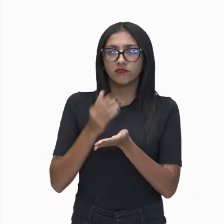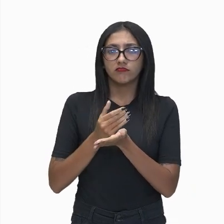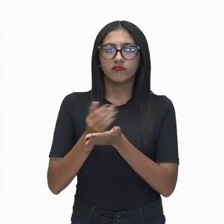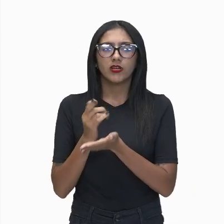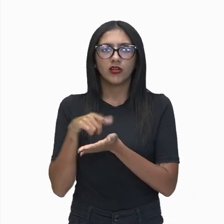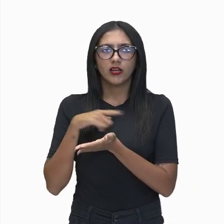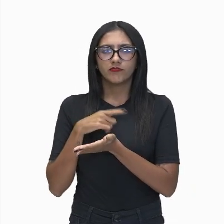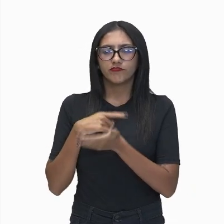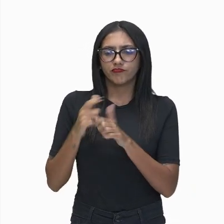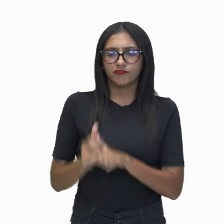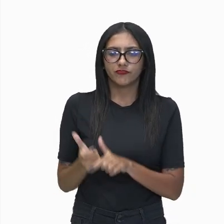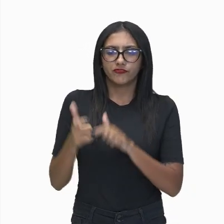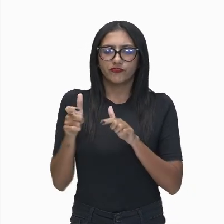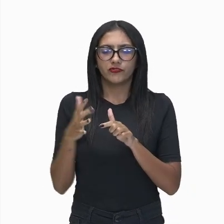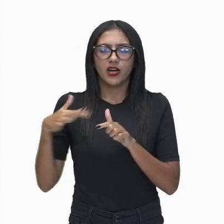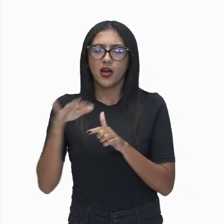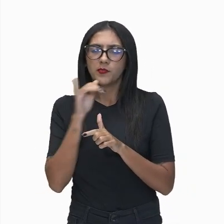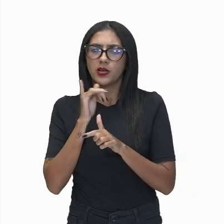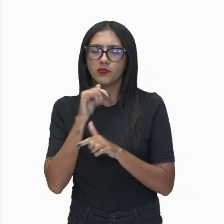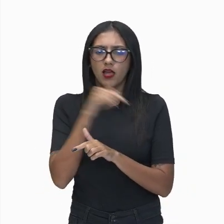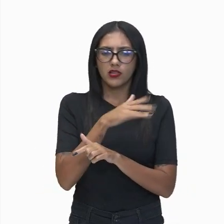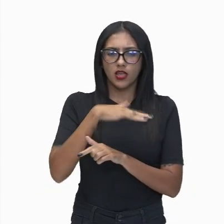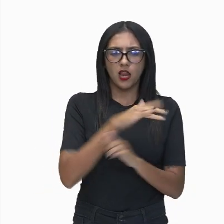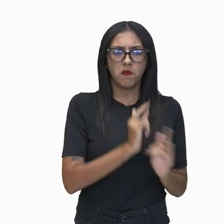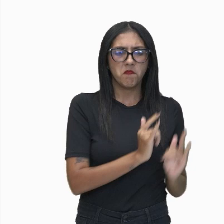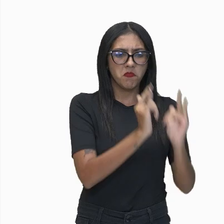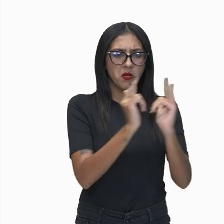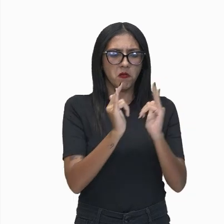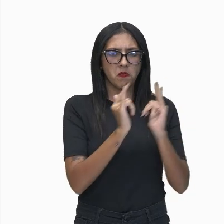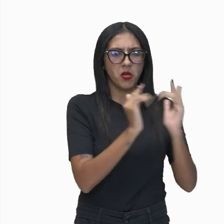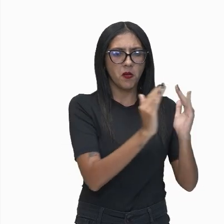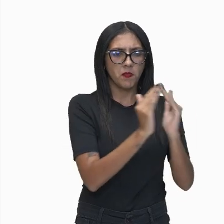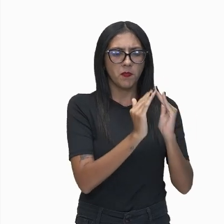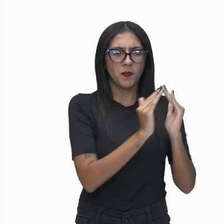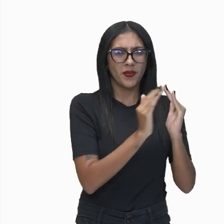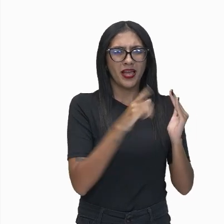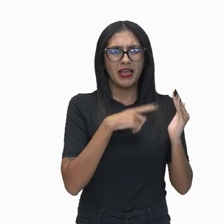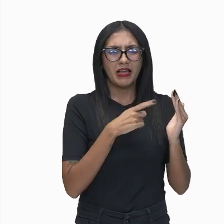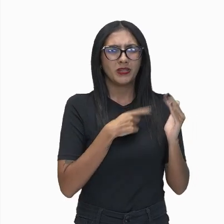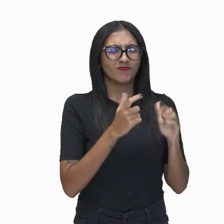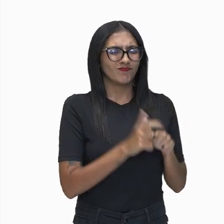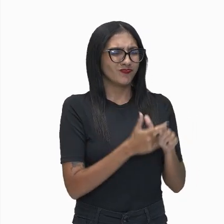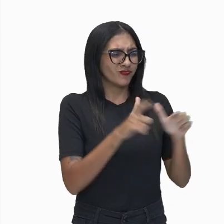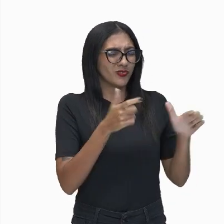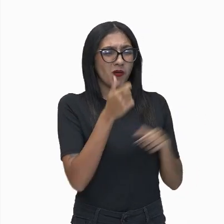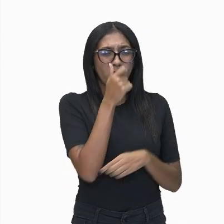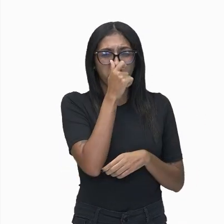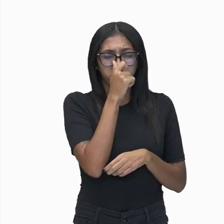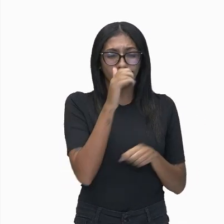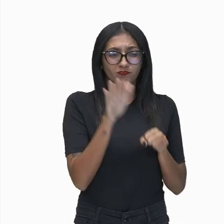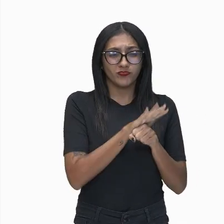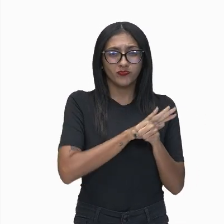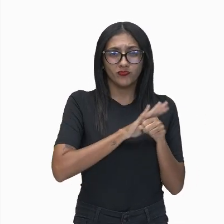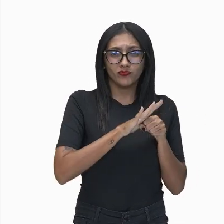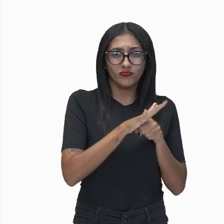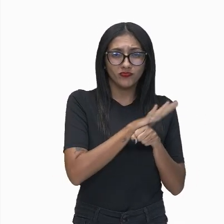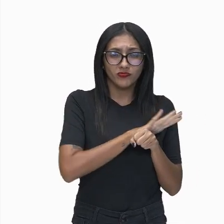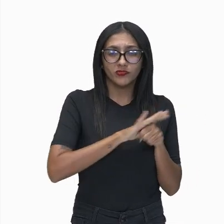à medida que os centros urbanos eles foram se tornando saturados, foram se tornando inchados, né?